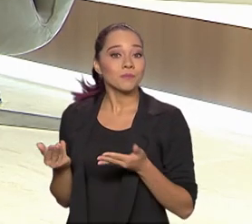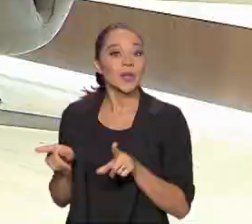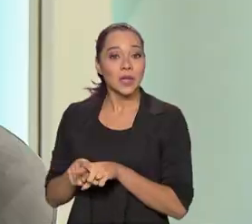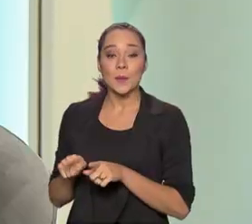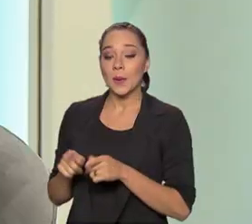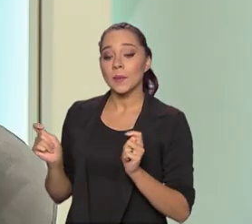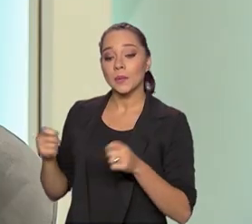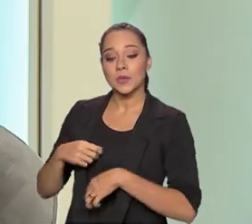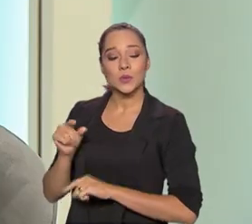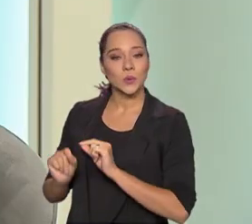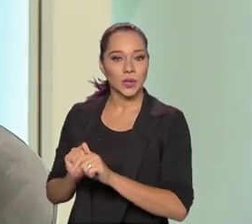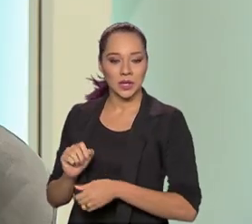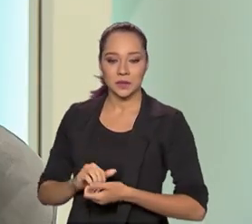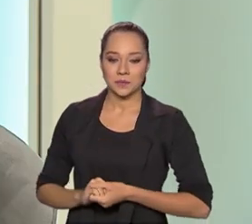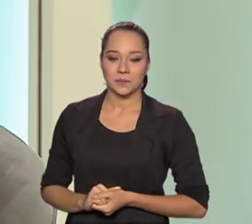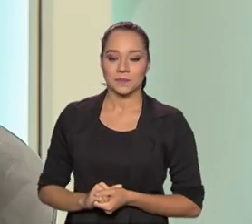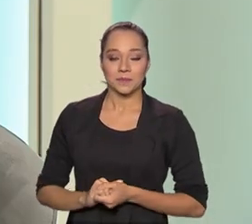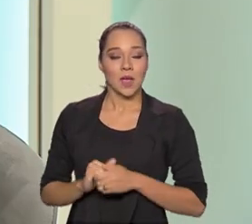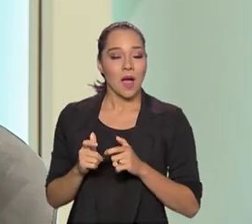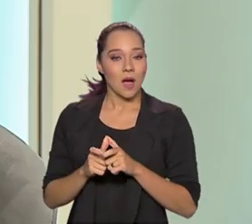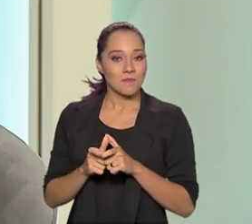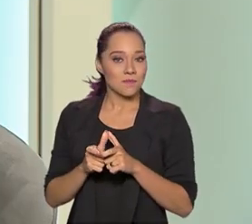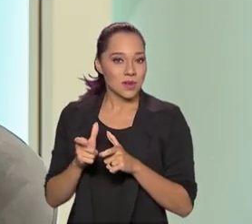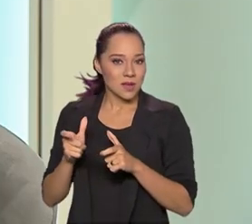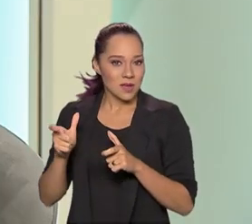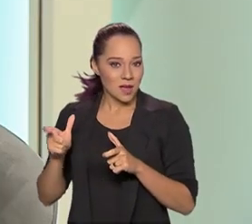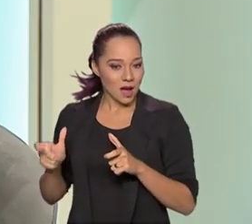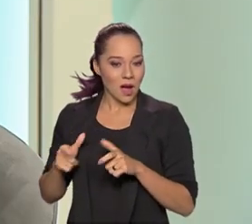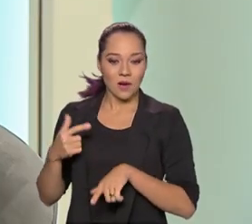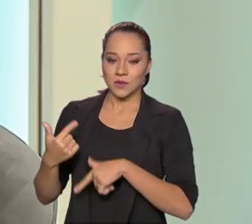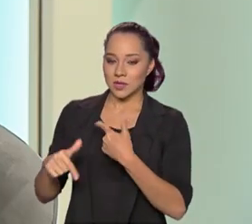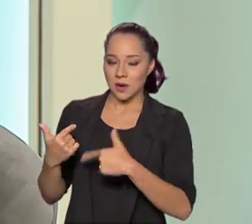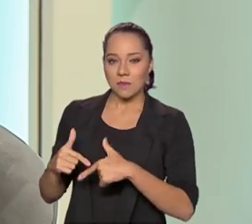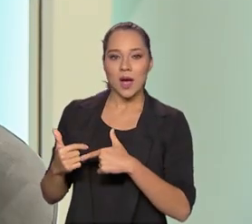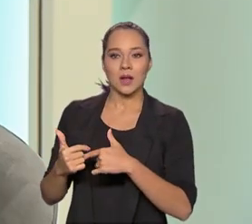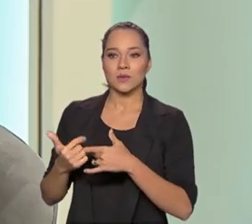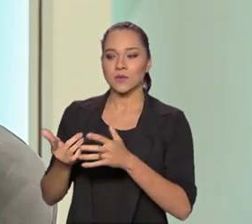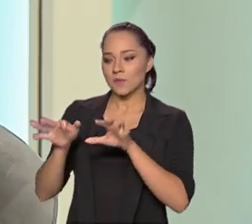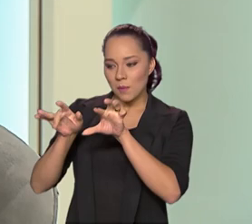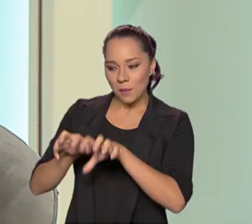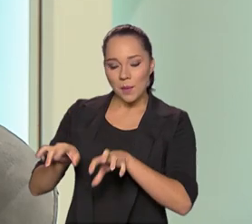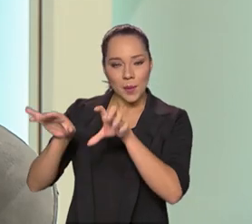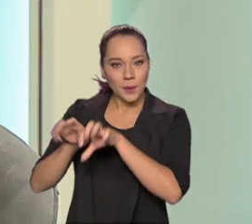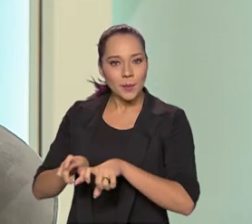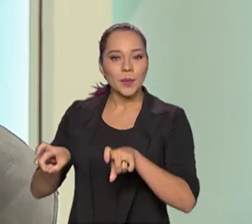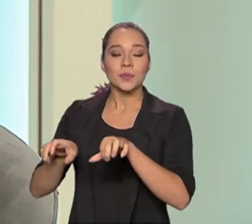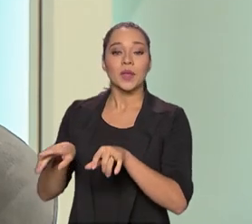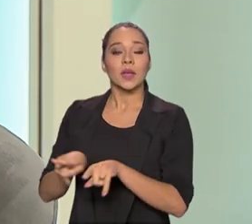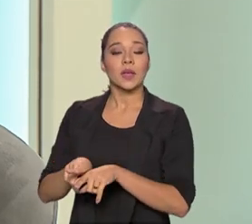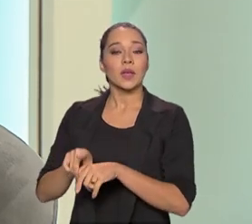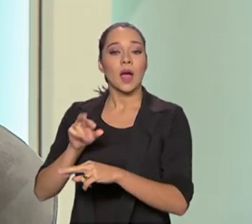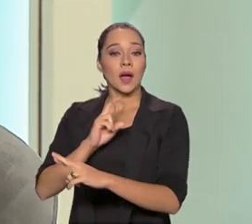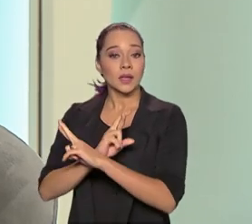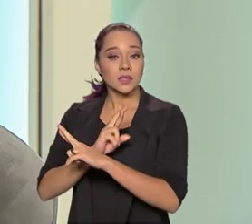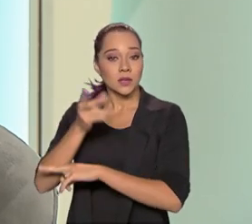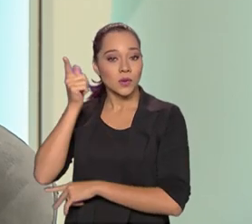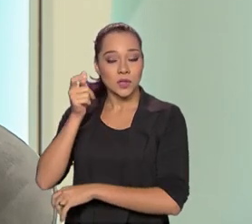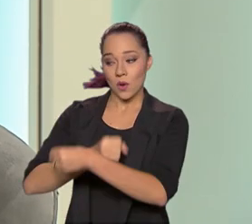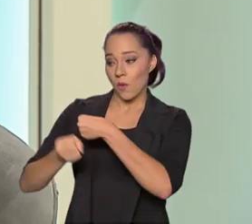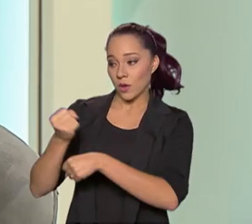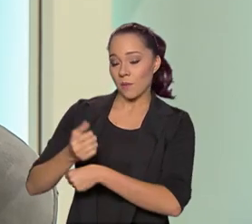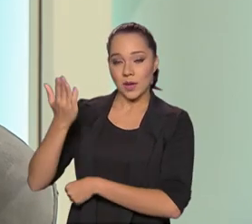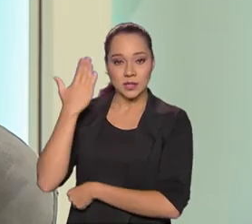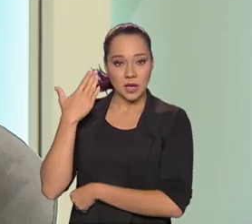nos permitiu ampliar os serviços eletrônicos e a Receita conseguiu, ano passado,